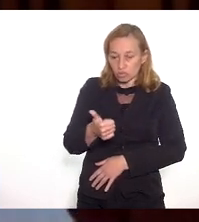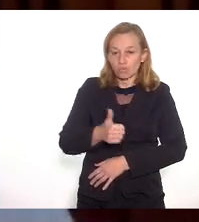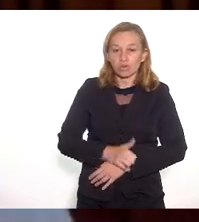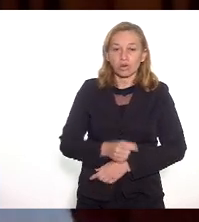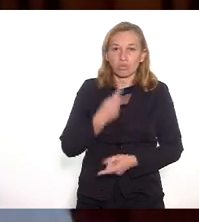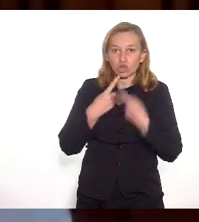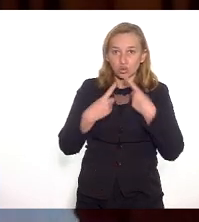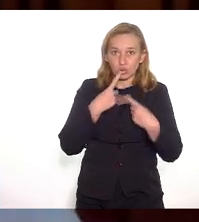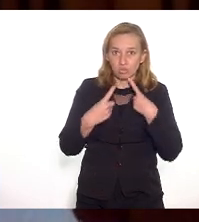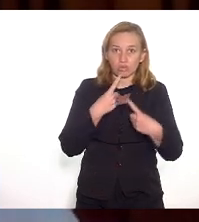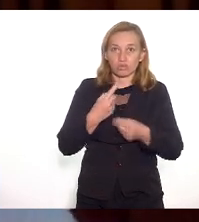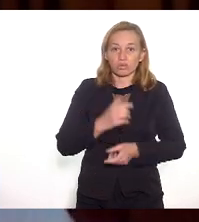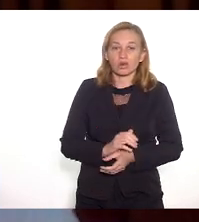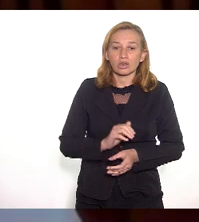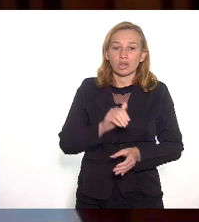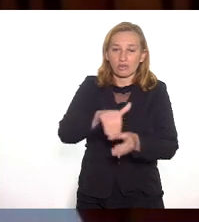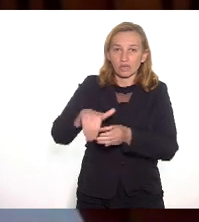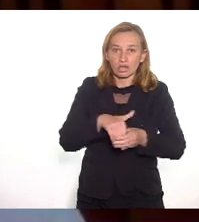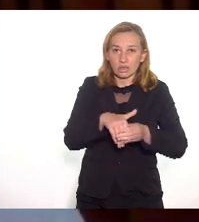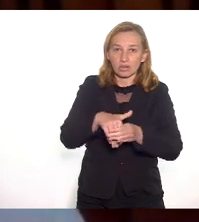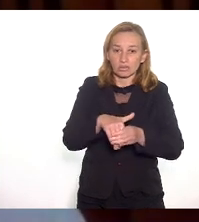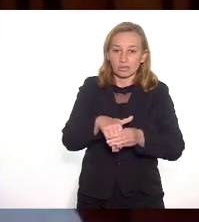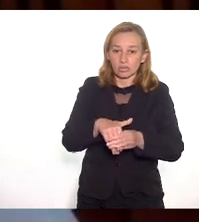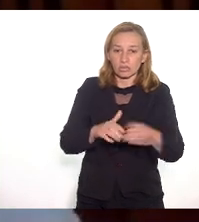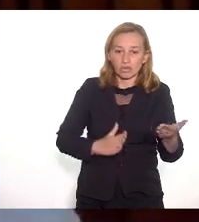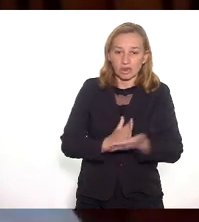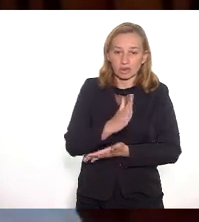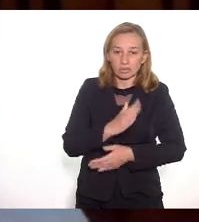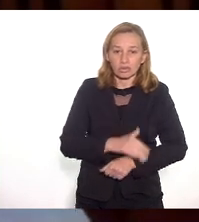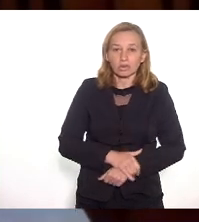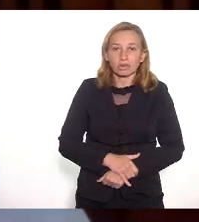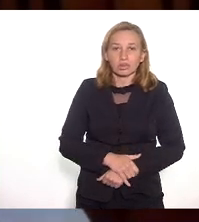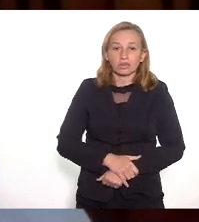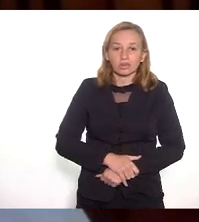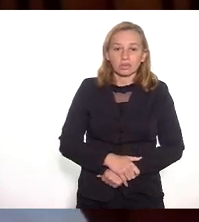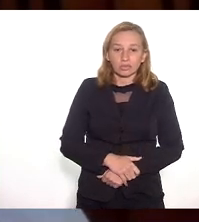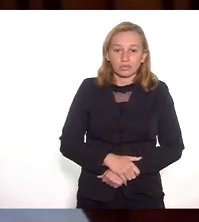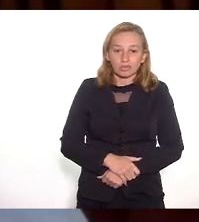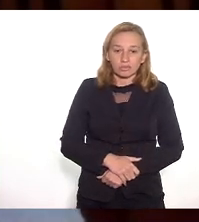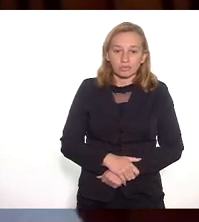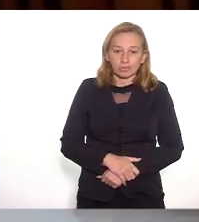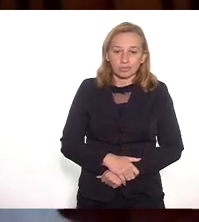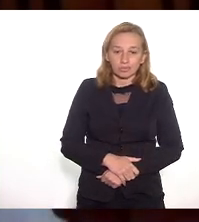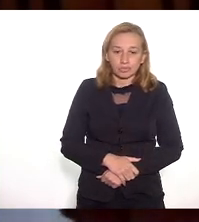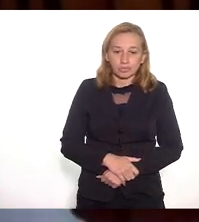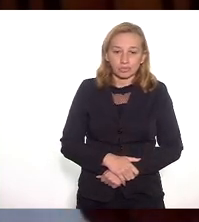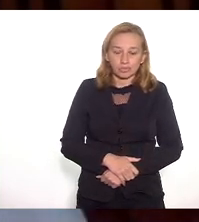Em discussão, em votação, aprovado.